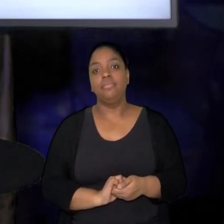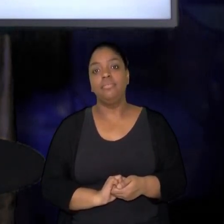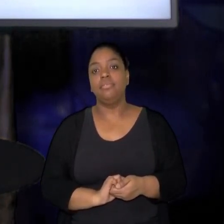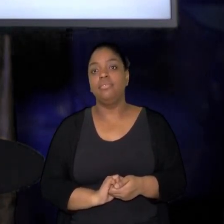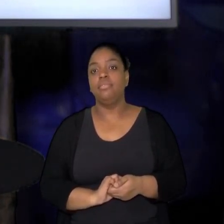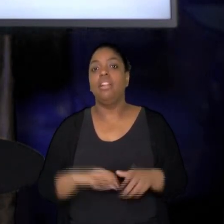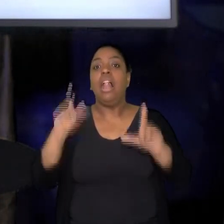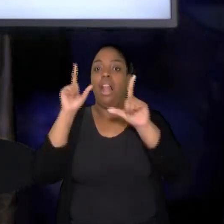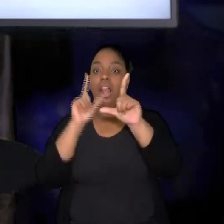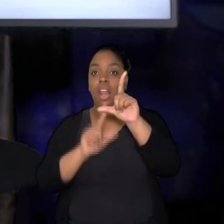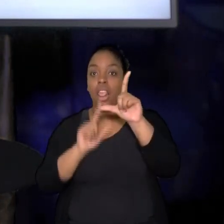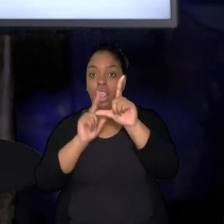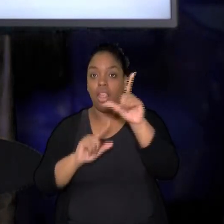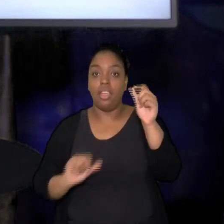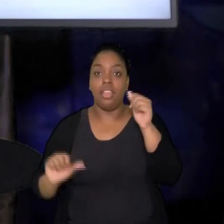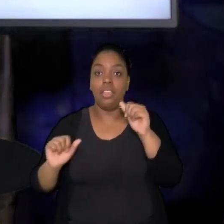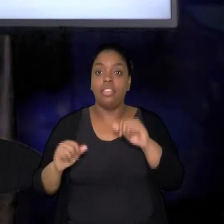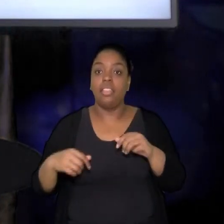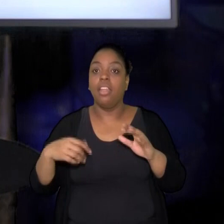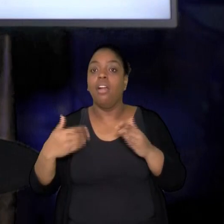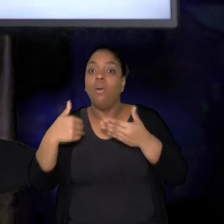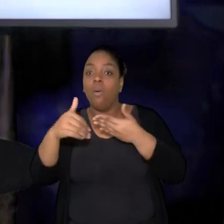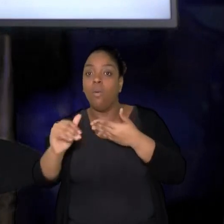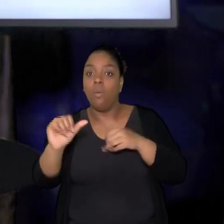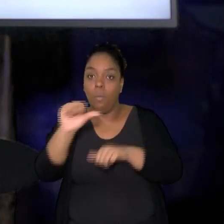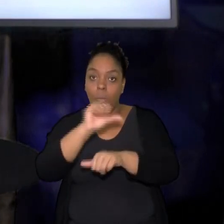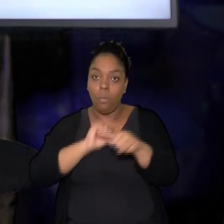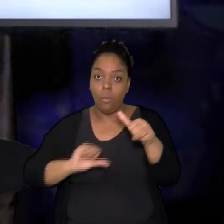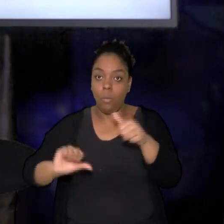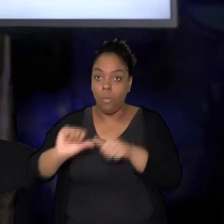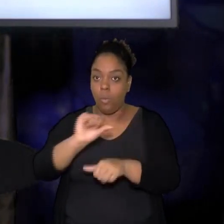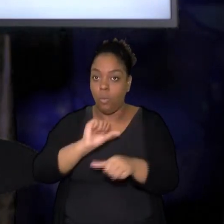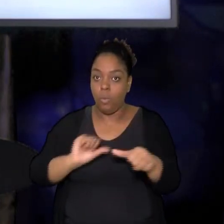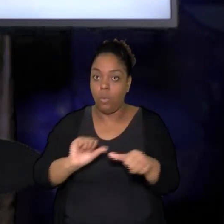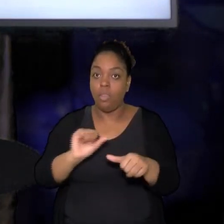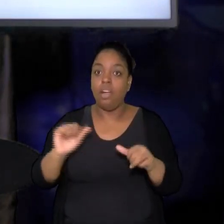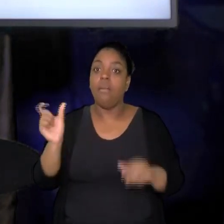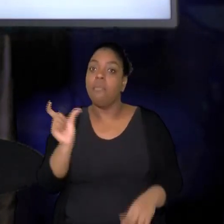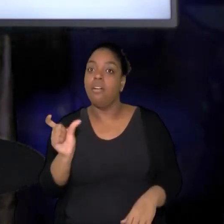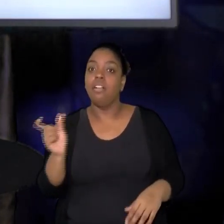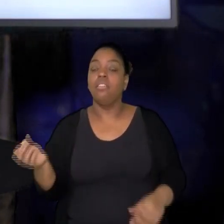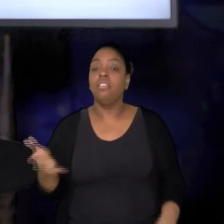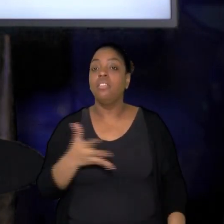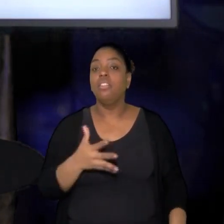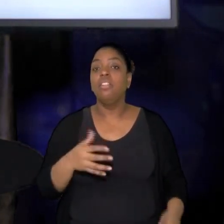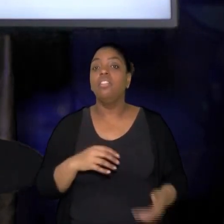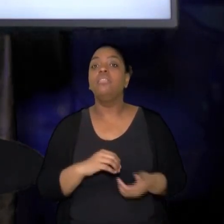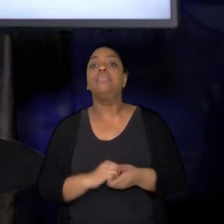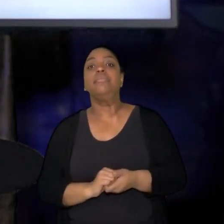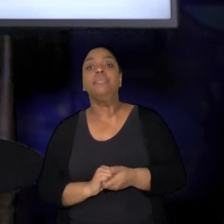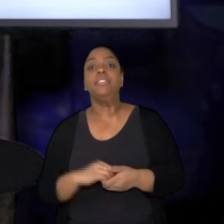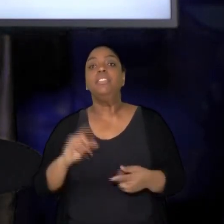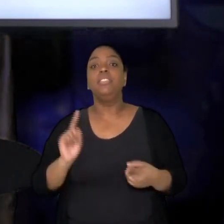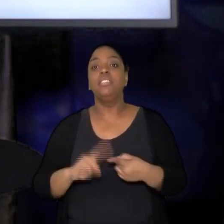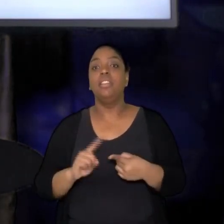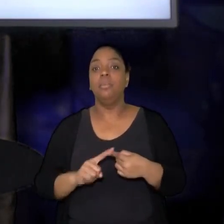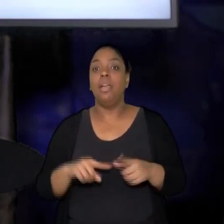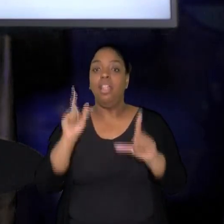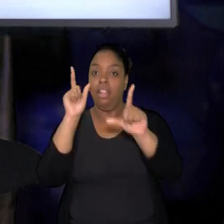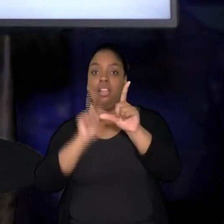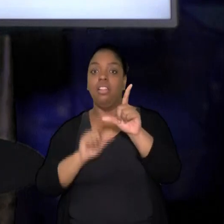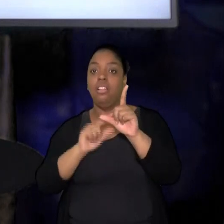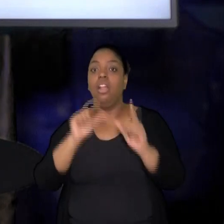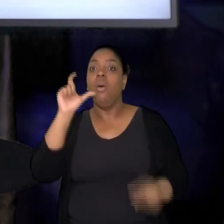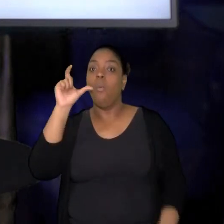de letra inicial na formação de outras palavras. E também letra maiúscula